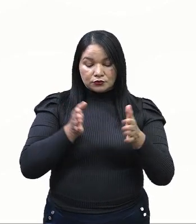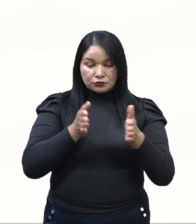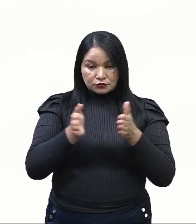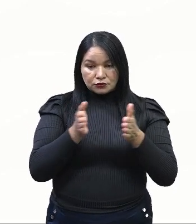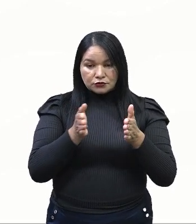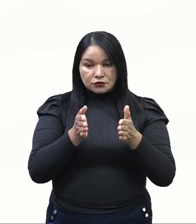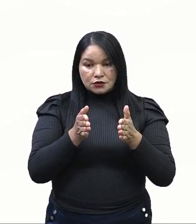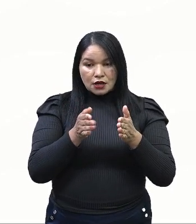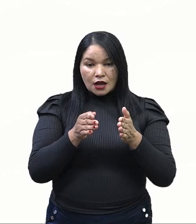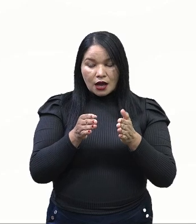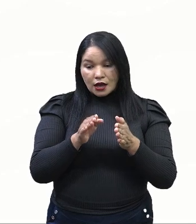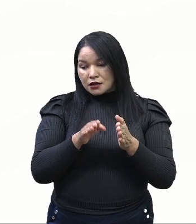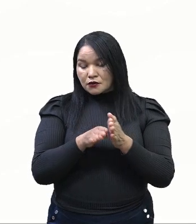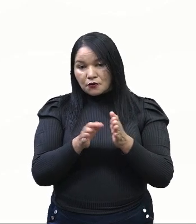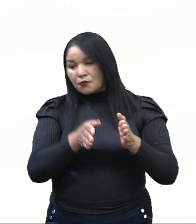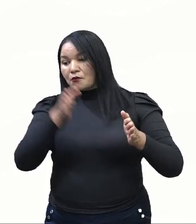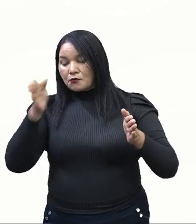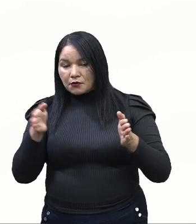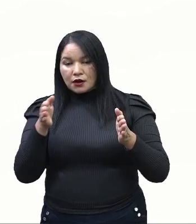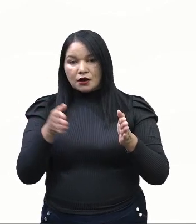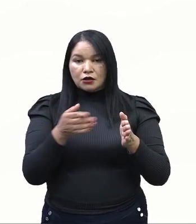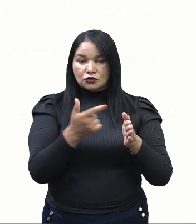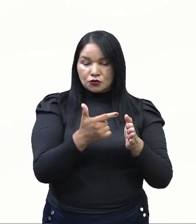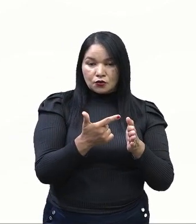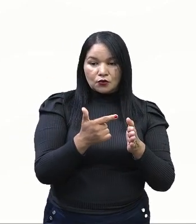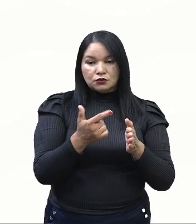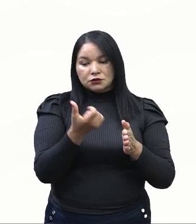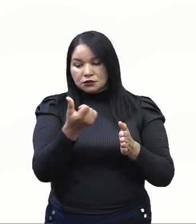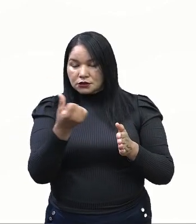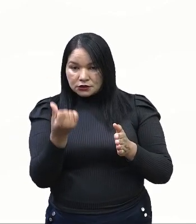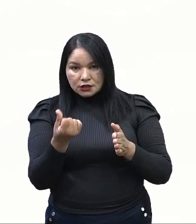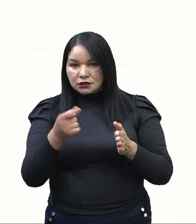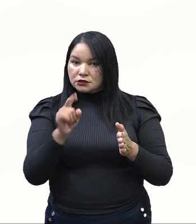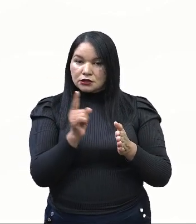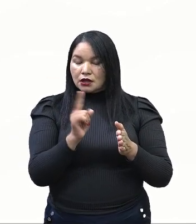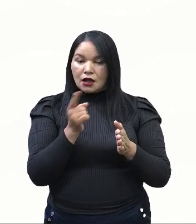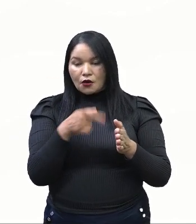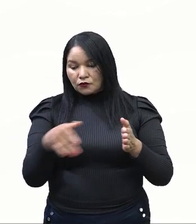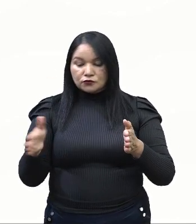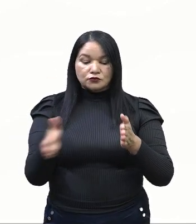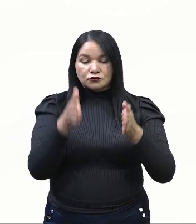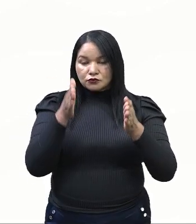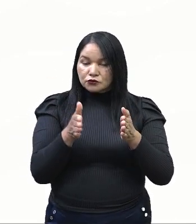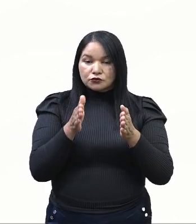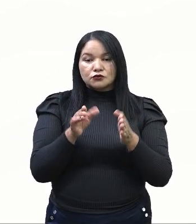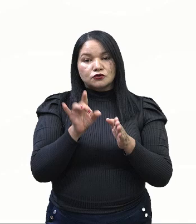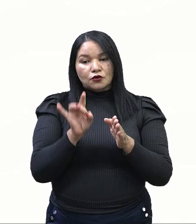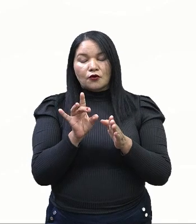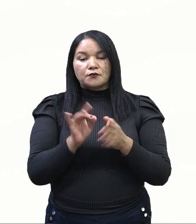não passe das 12, 16, 18 horas como eles trabalhavam. Vai ser